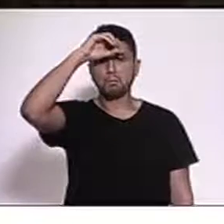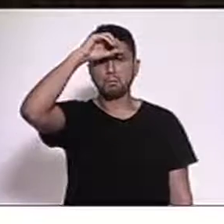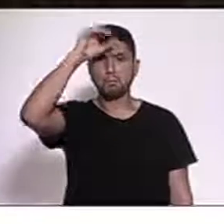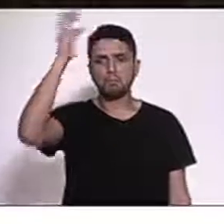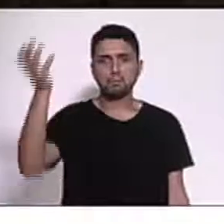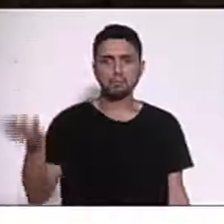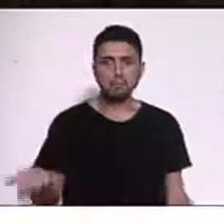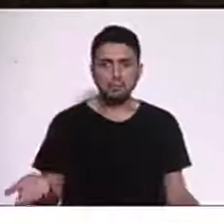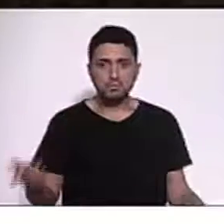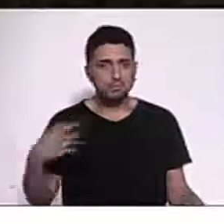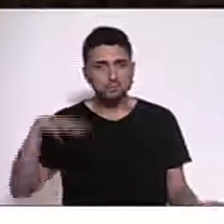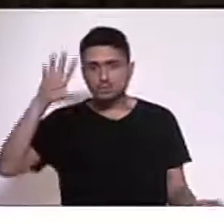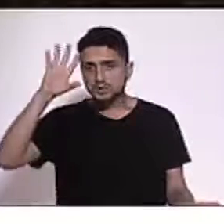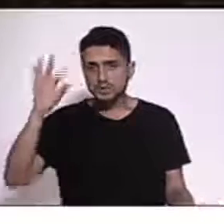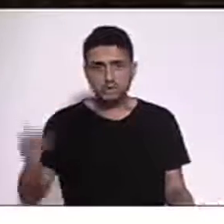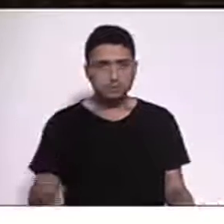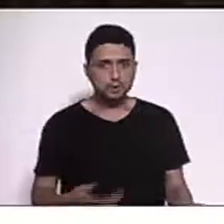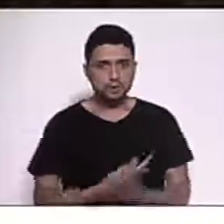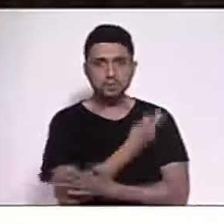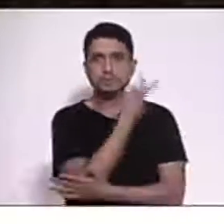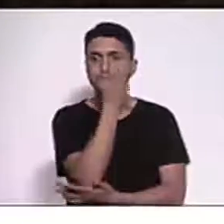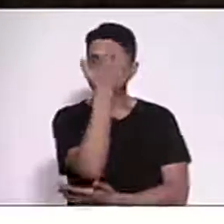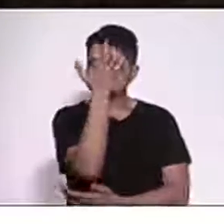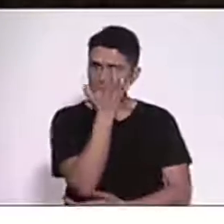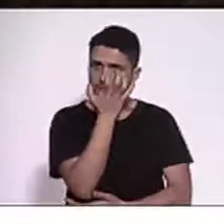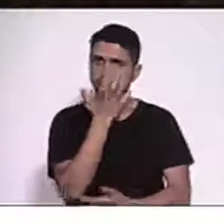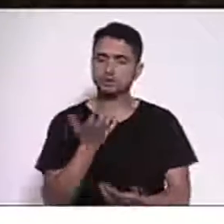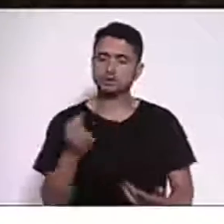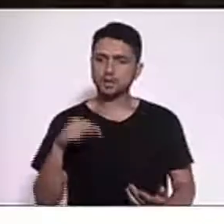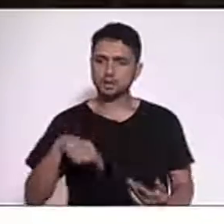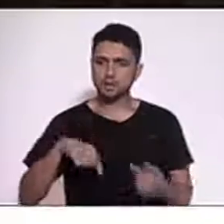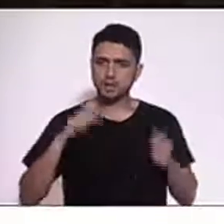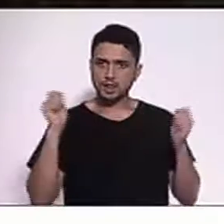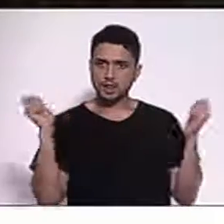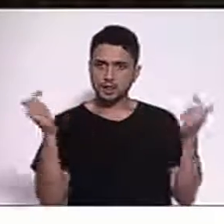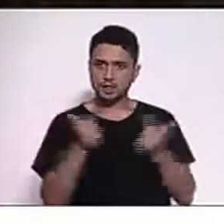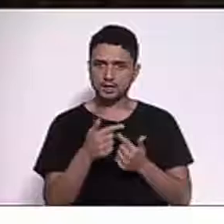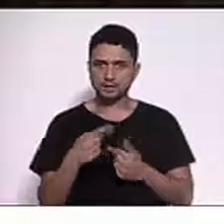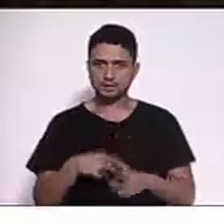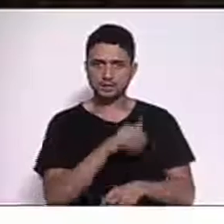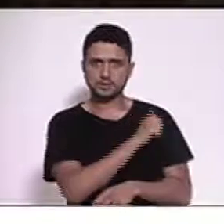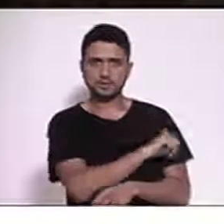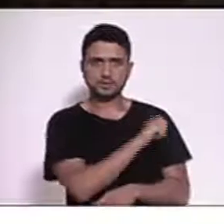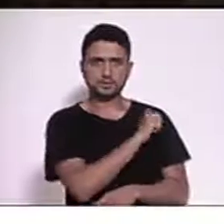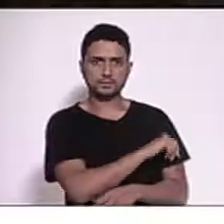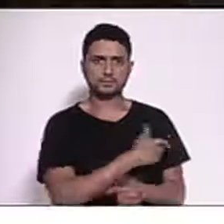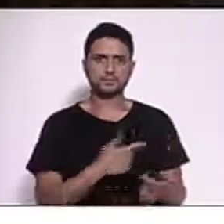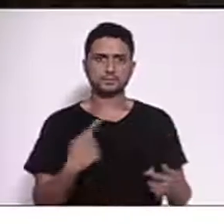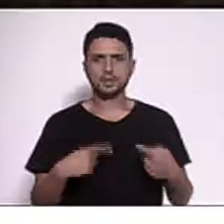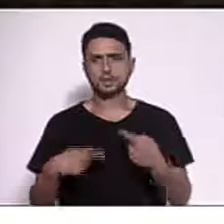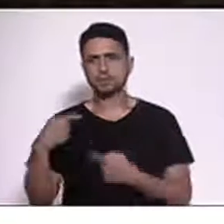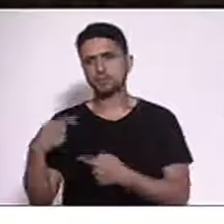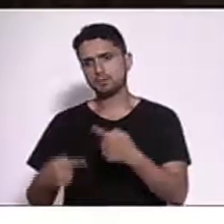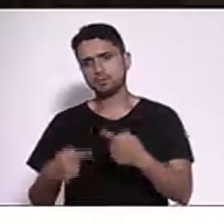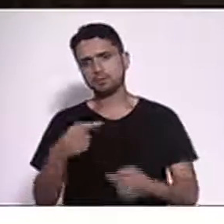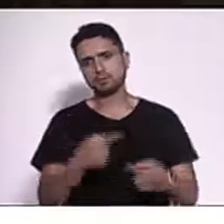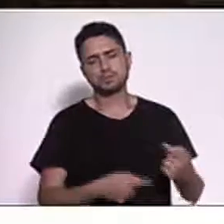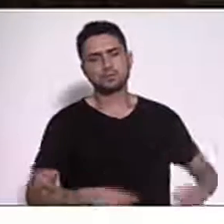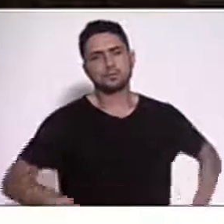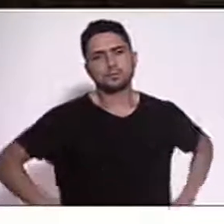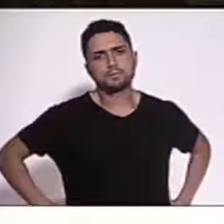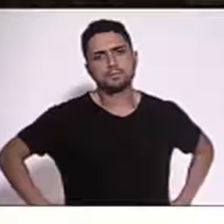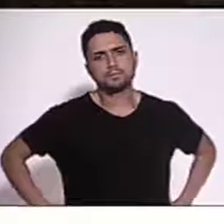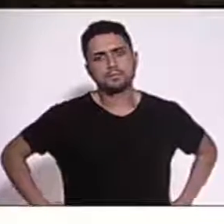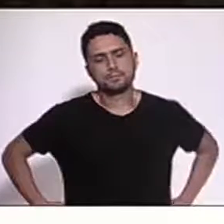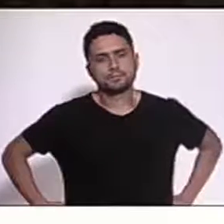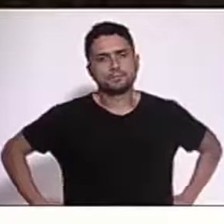daí. Esse parlamento aqui, a Assembleia Legislativa do Estado do Rio de Janeiro, não está discutindo com o grau de